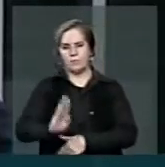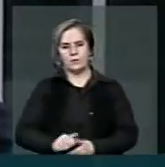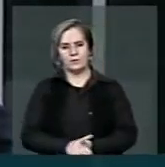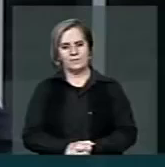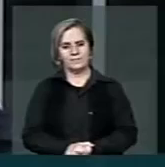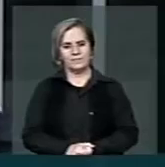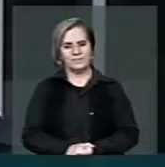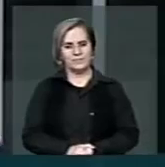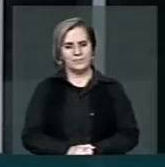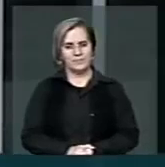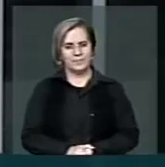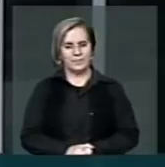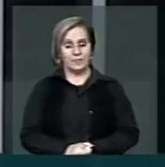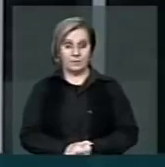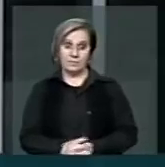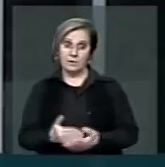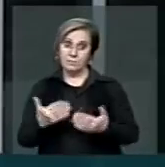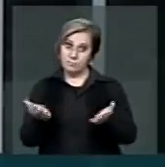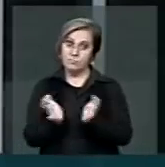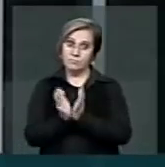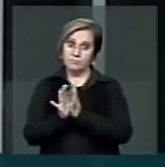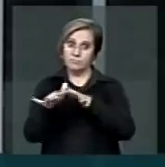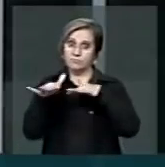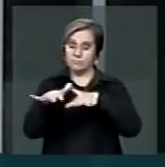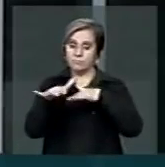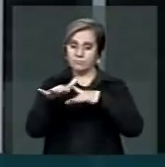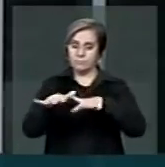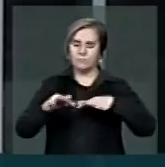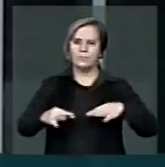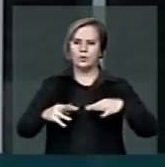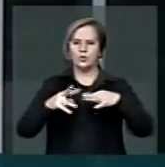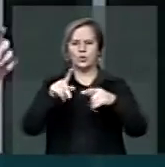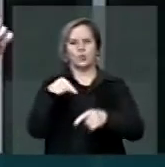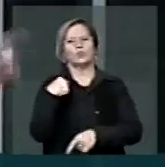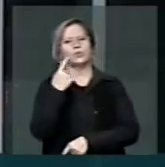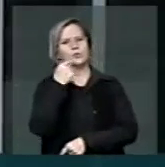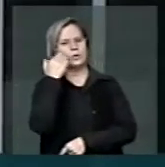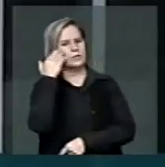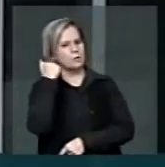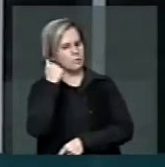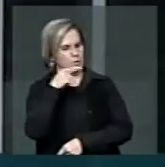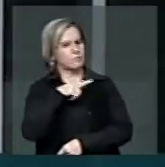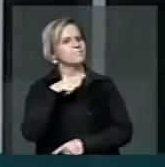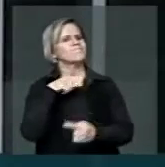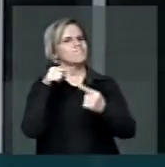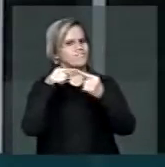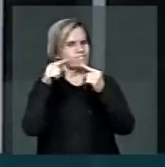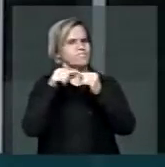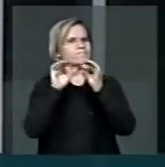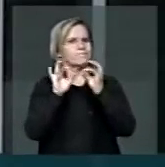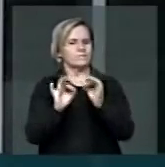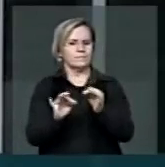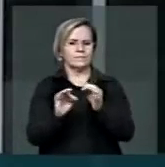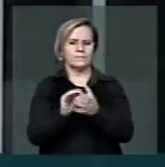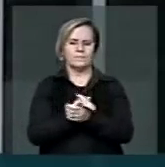aspas. Então, as mobilizações, todos sabemos, tiveram justa causa. Pois